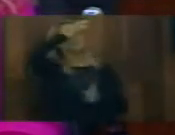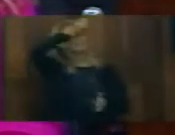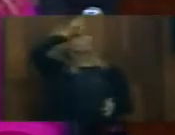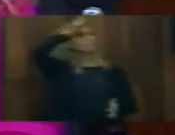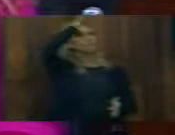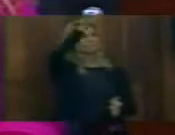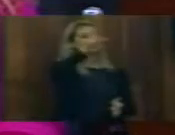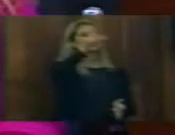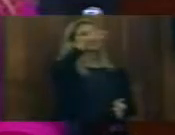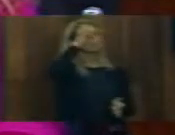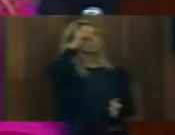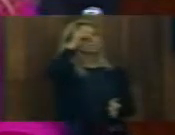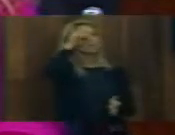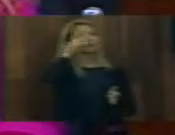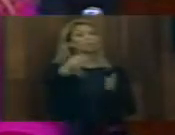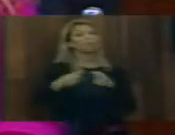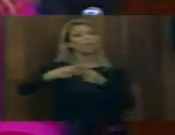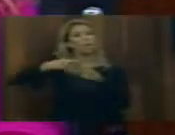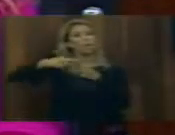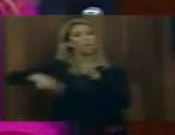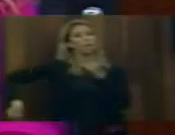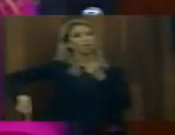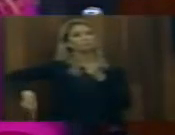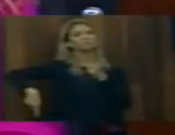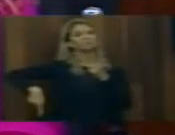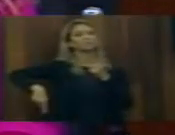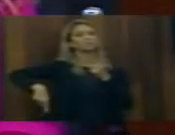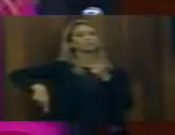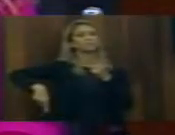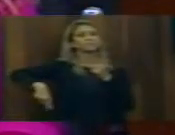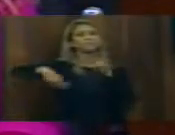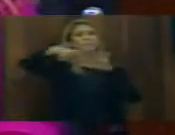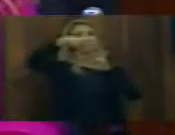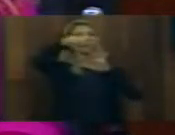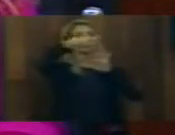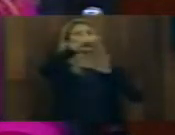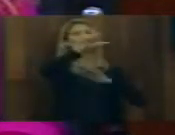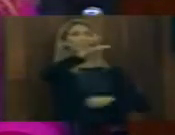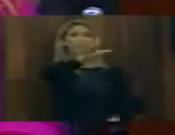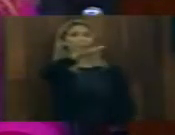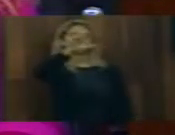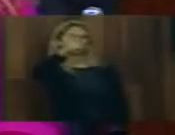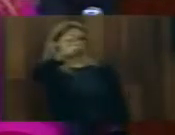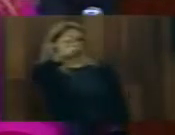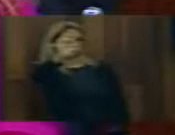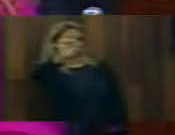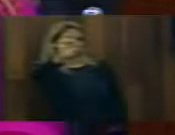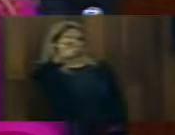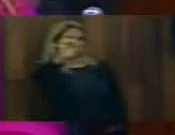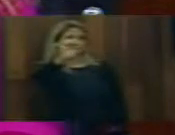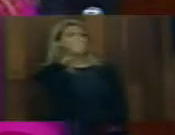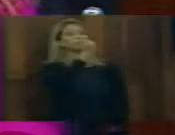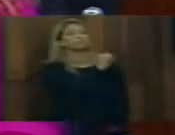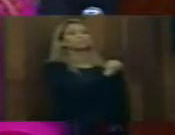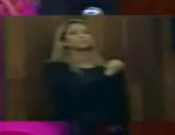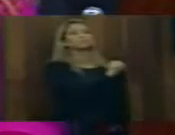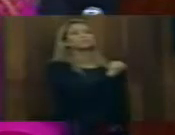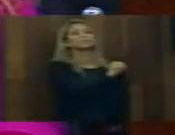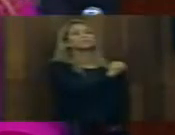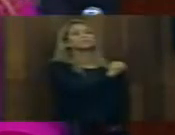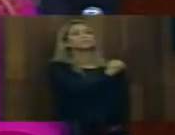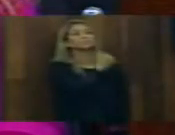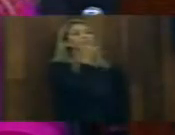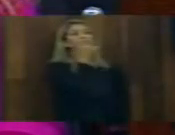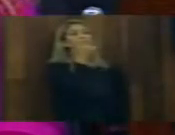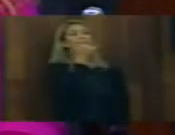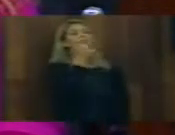Moreno. Veto total oposto ao PLE número 284/2018, de autoria do